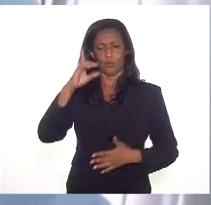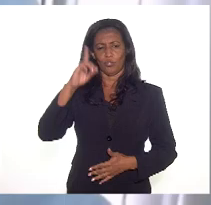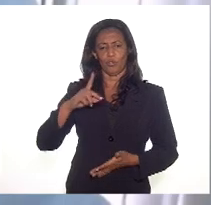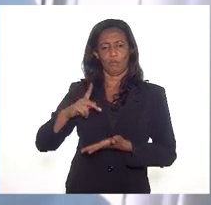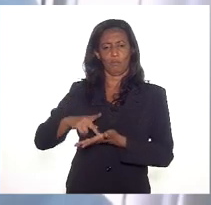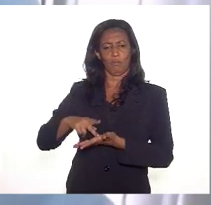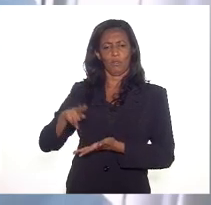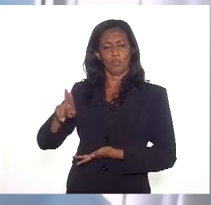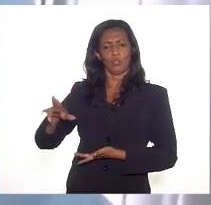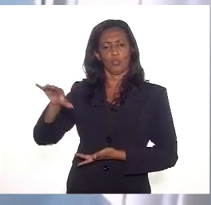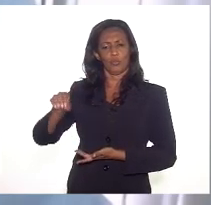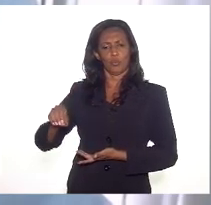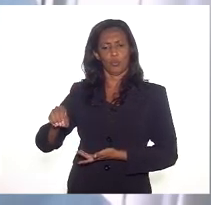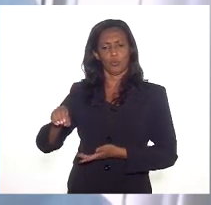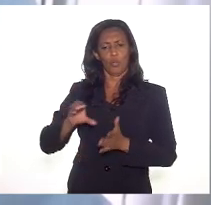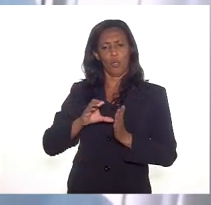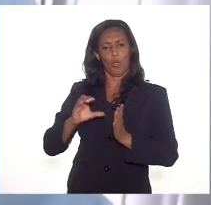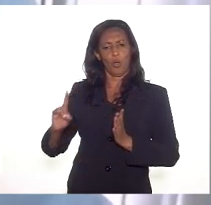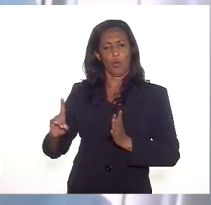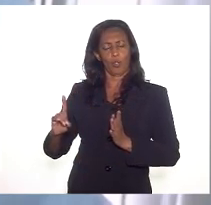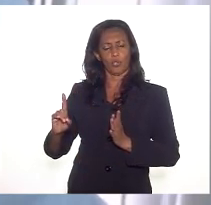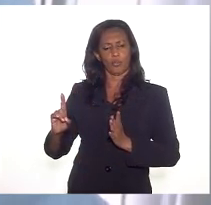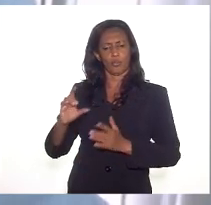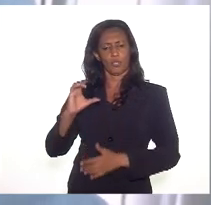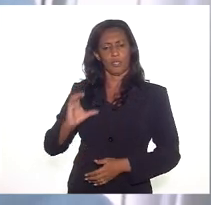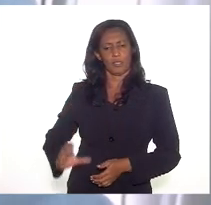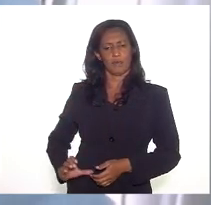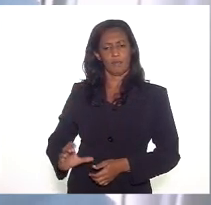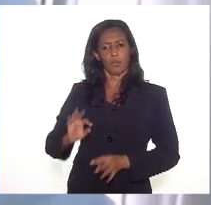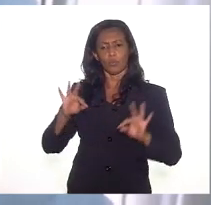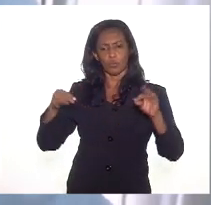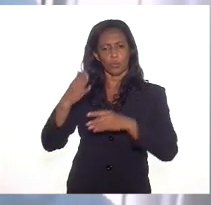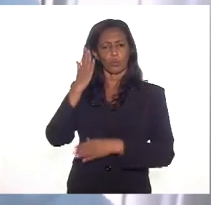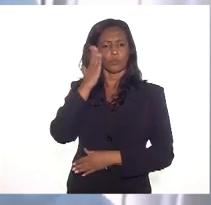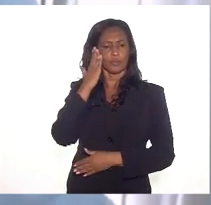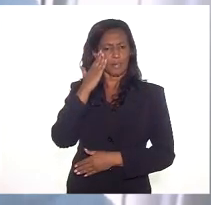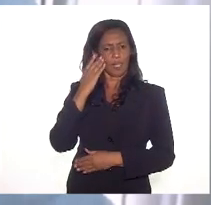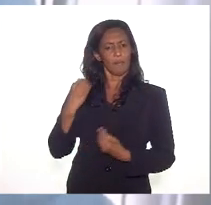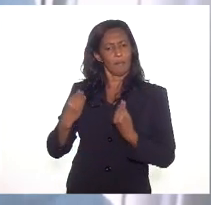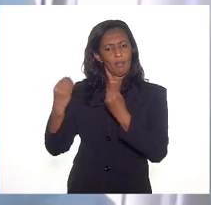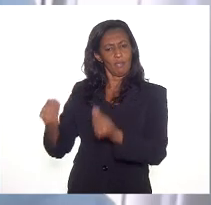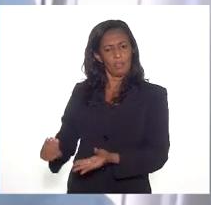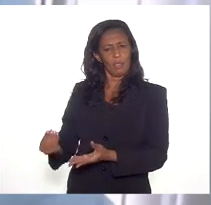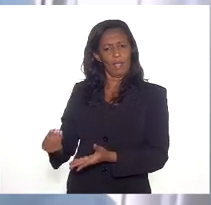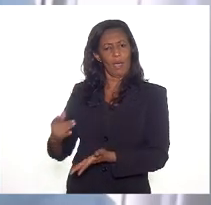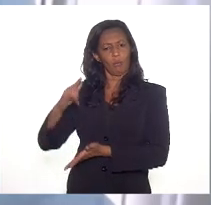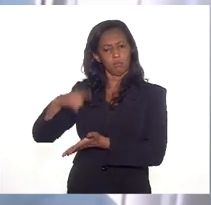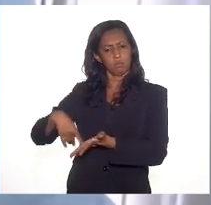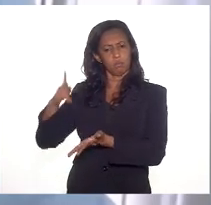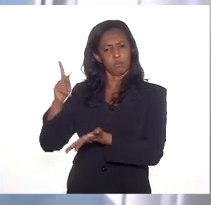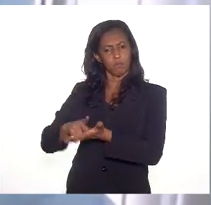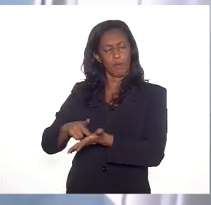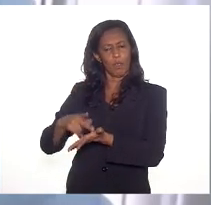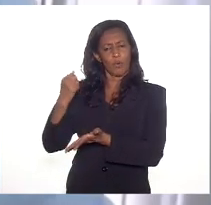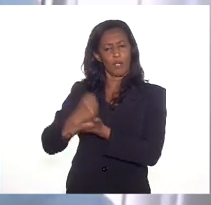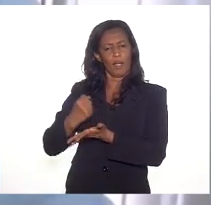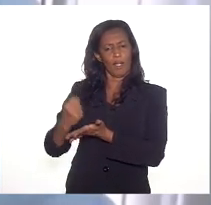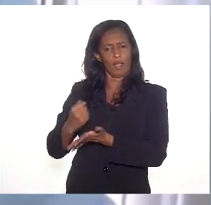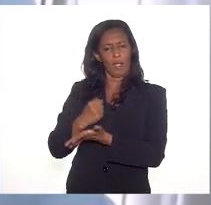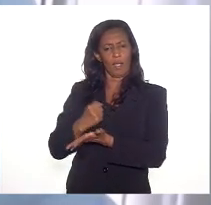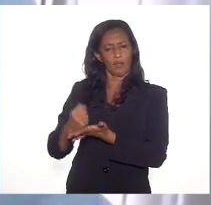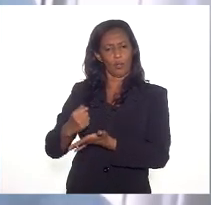de uso, na forma do Código Civil, e todos aqui sabem disso, é uma forma de titularidade, sim. Com o devido registro no cartório de registro